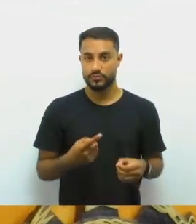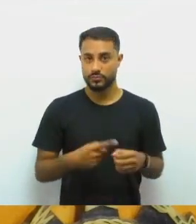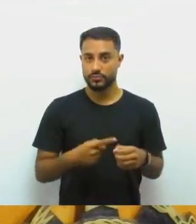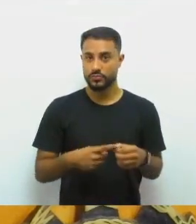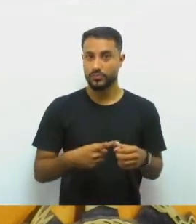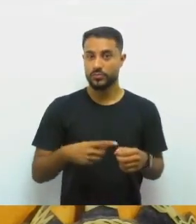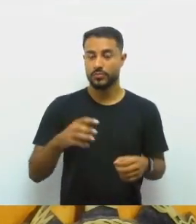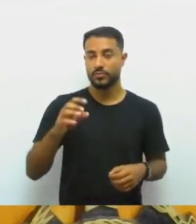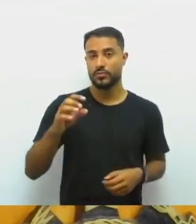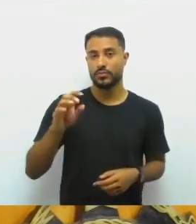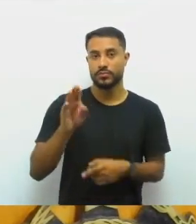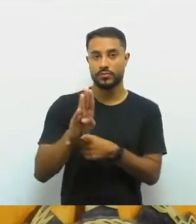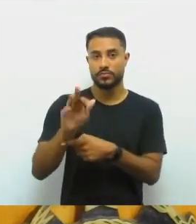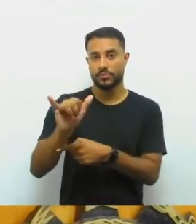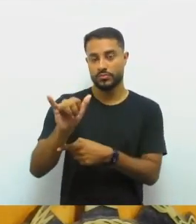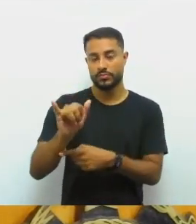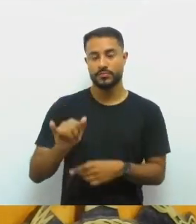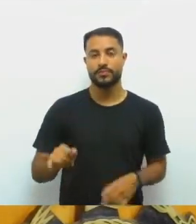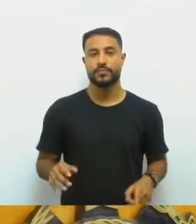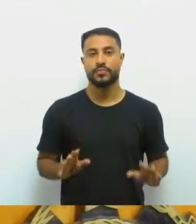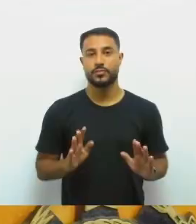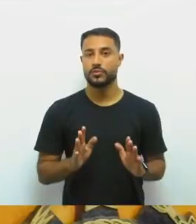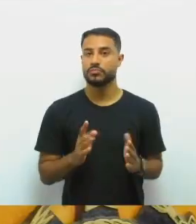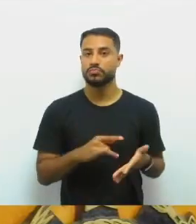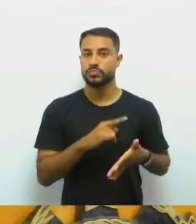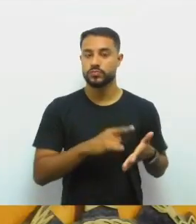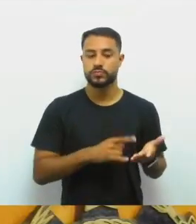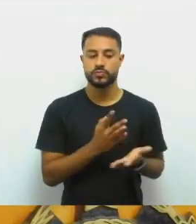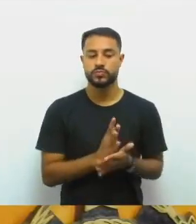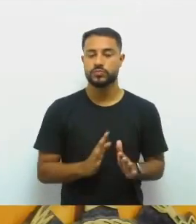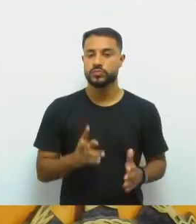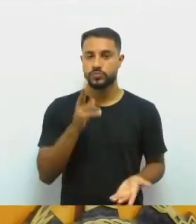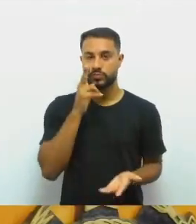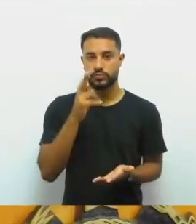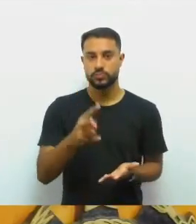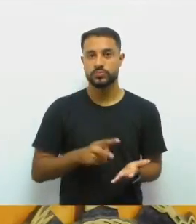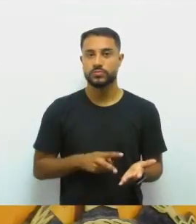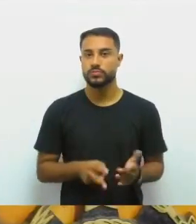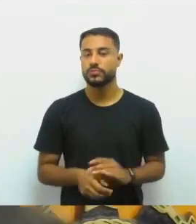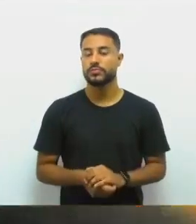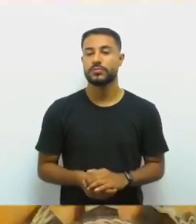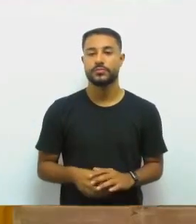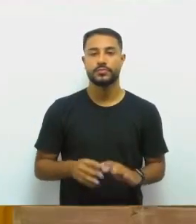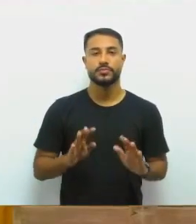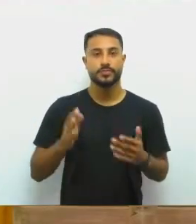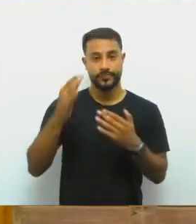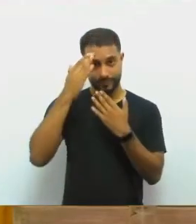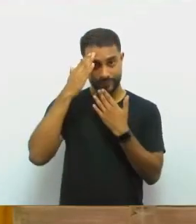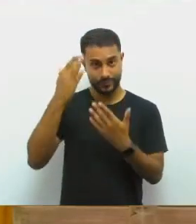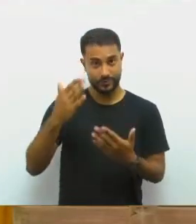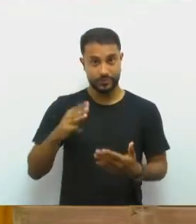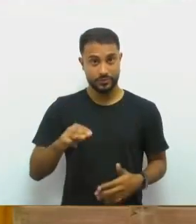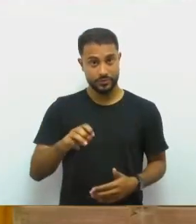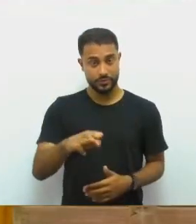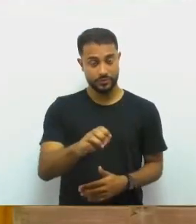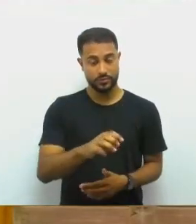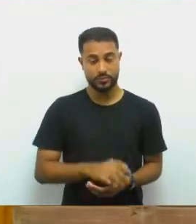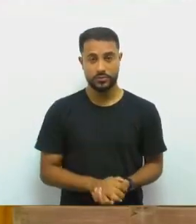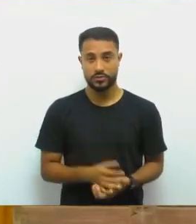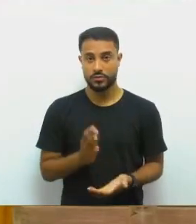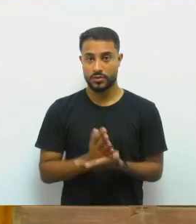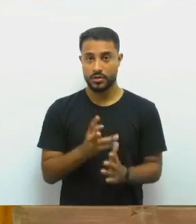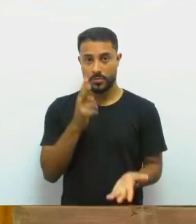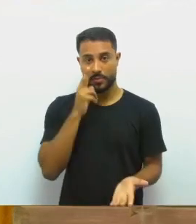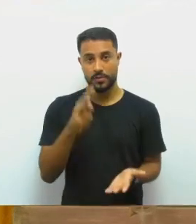da Santa Rita do Bracuí. Senhor presidente, se essas matérias ficam no expediente. Obrigado, vereador Mascote. Terminada a leitura do expediente,